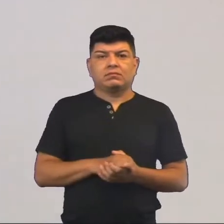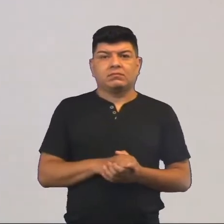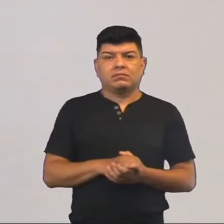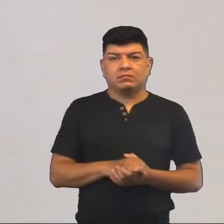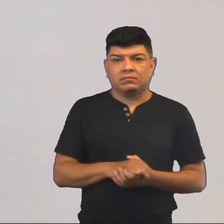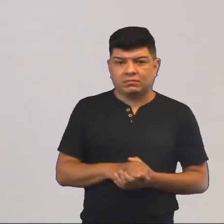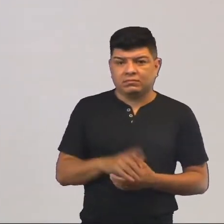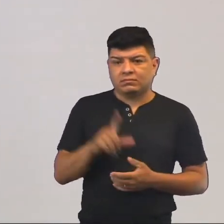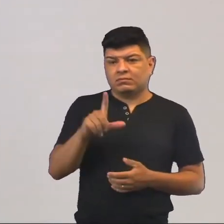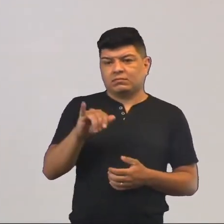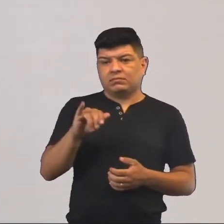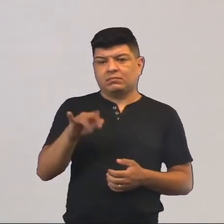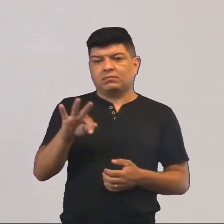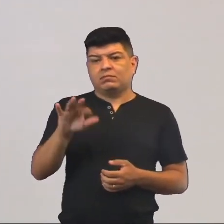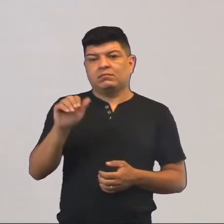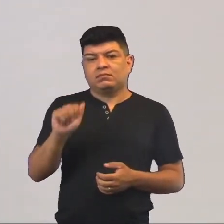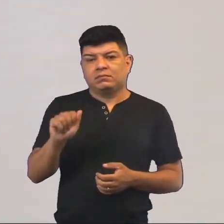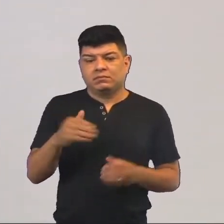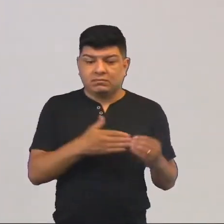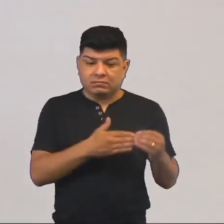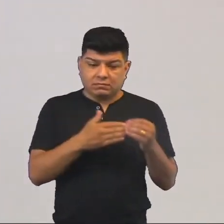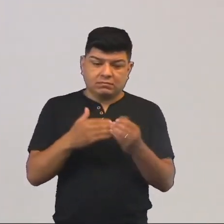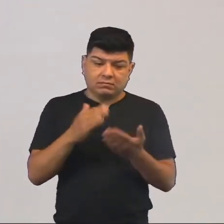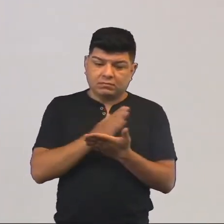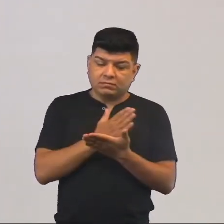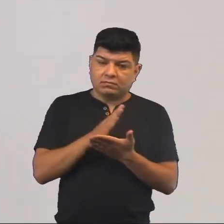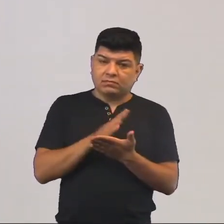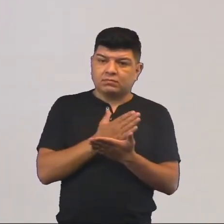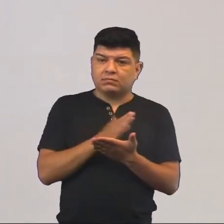de Lifar, ele trouxe apenas alguns